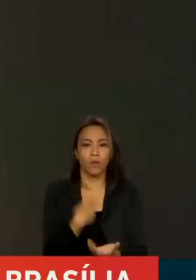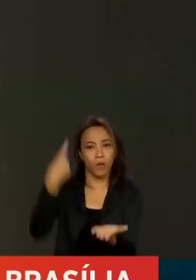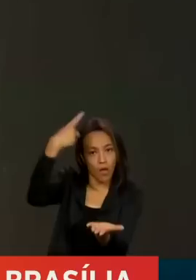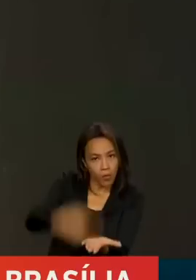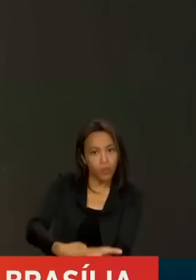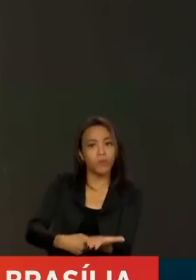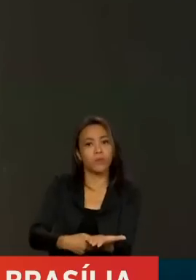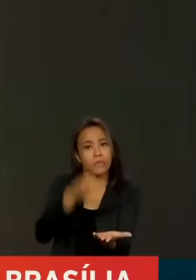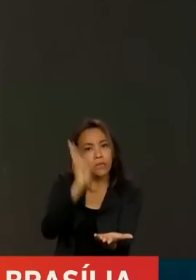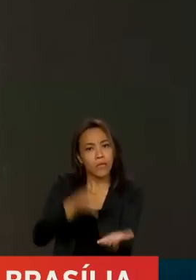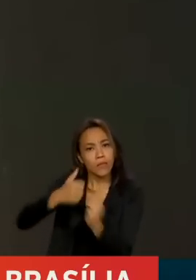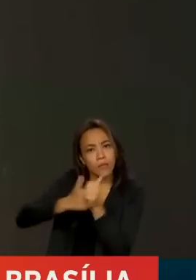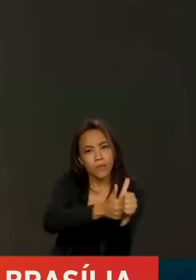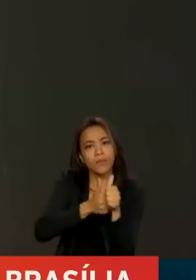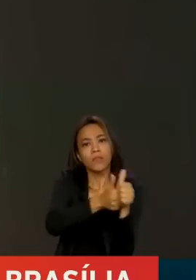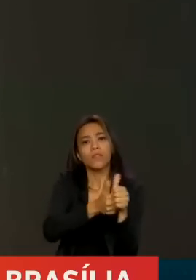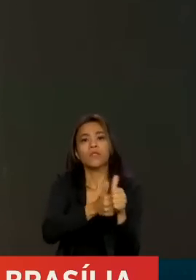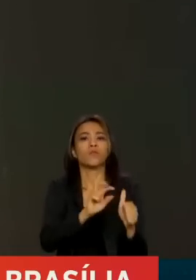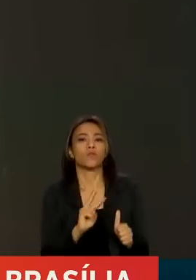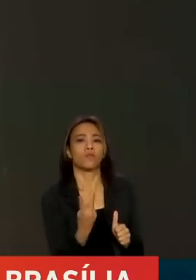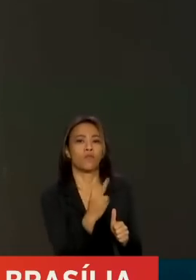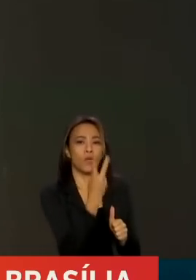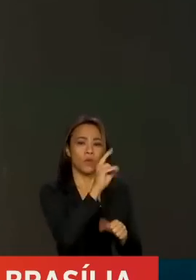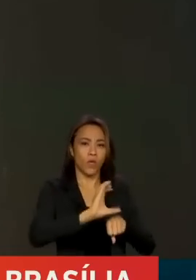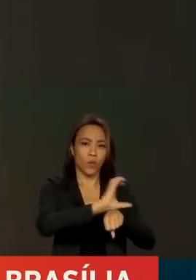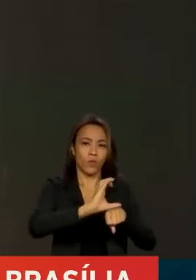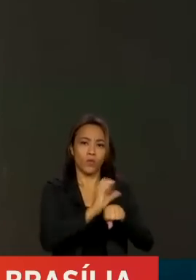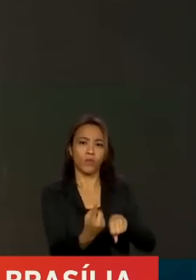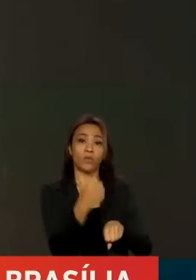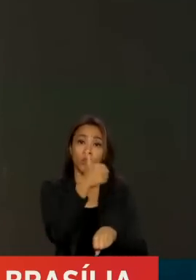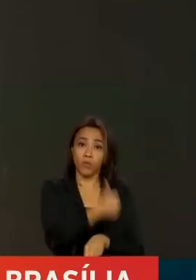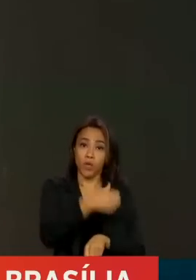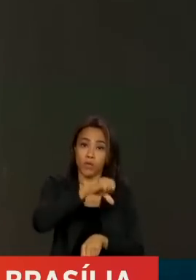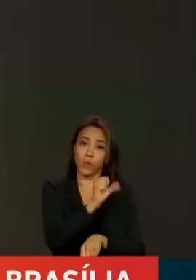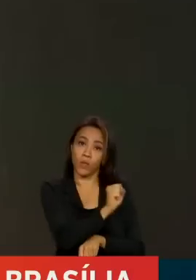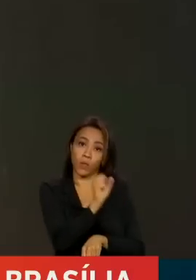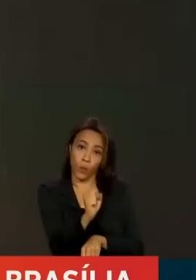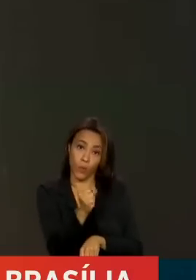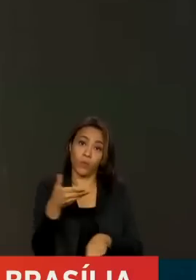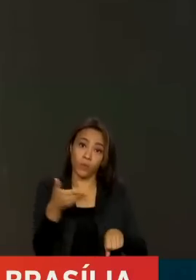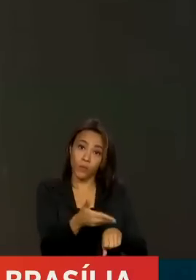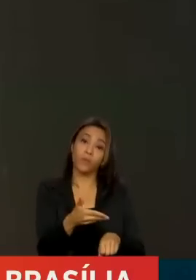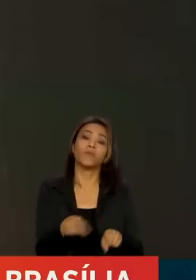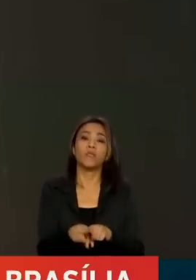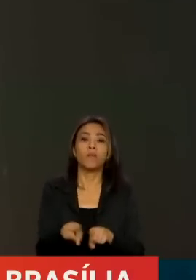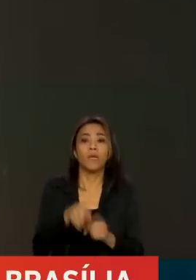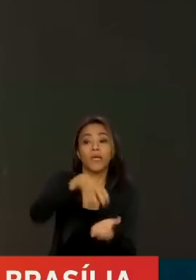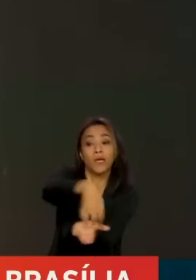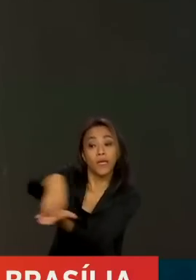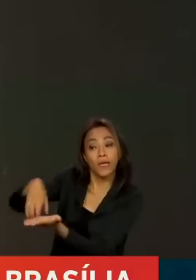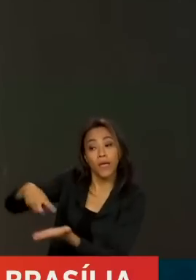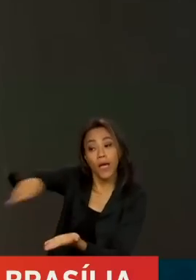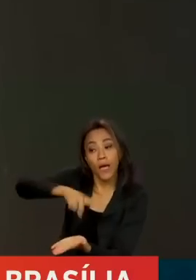fiéis aos princípios e valores da Constituição de 1988 cientes de que as agências de cumprimento da lei